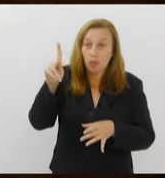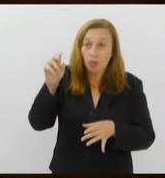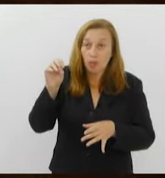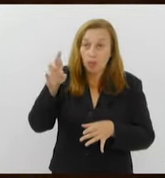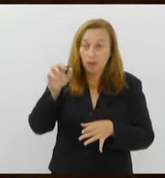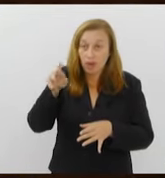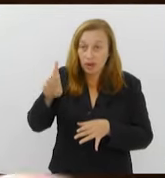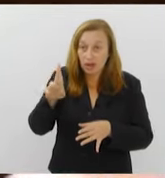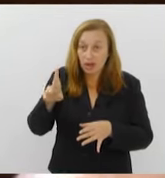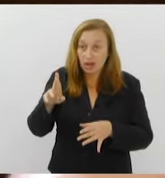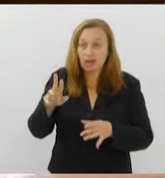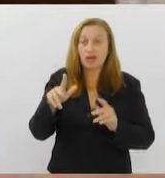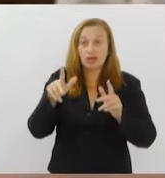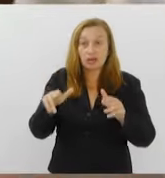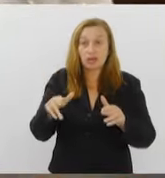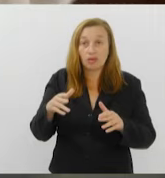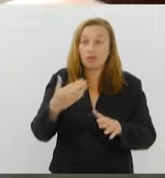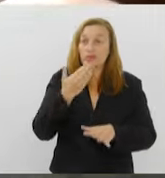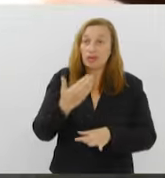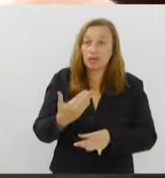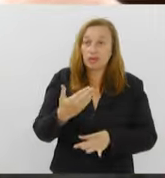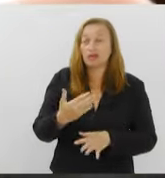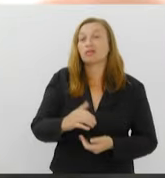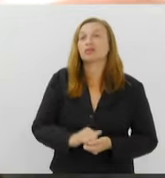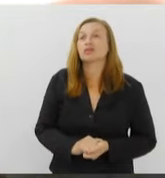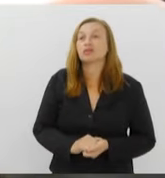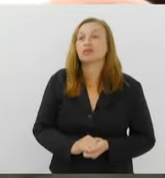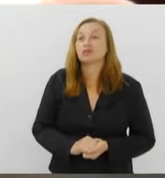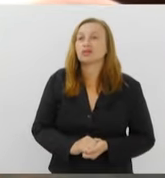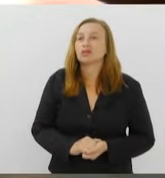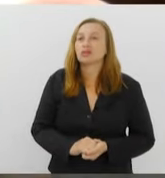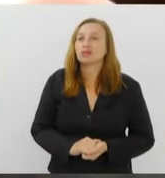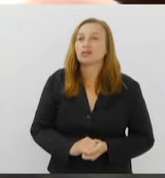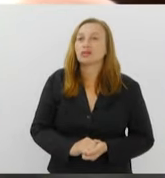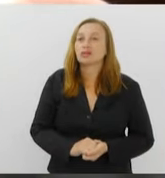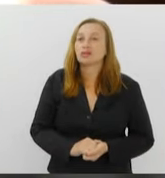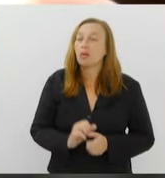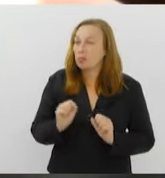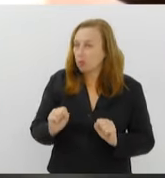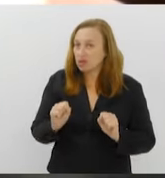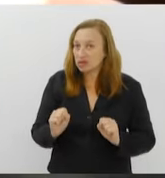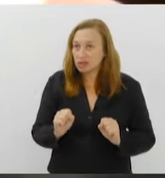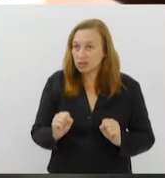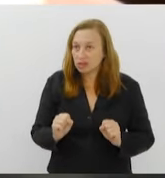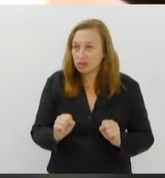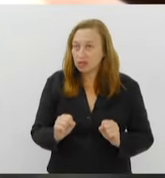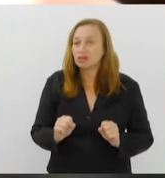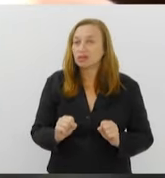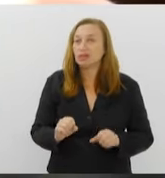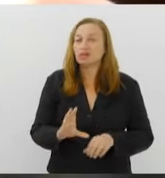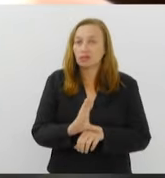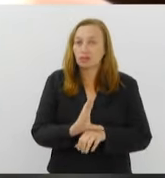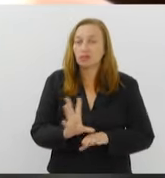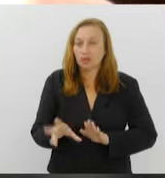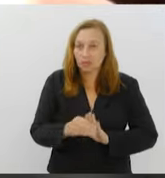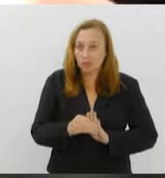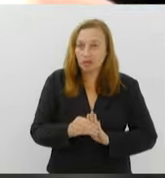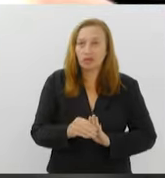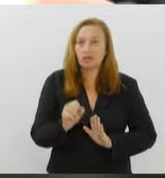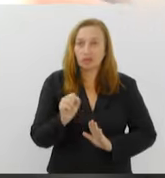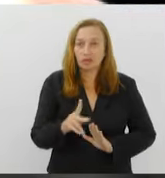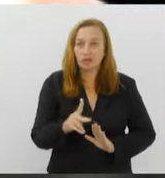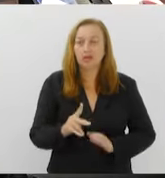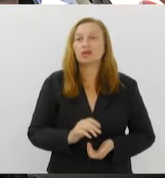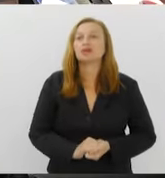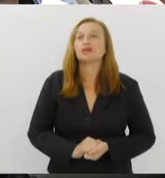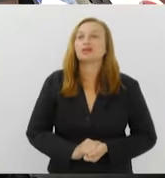Mink. Então, não sei se a gente bota... Ok. Pode ser dessa forma, então? Constitucionalidade com emendas. Com emendas. Então, fica o parecer. Deputado Cozzolino,